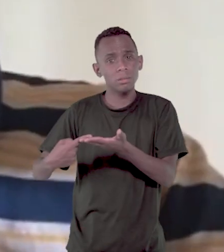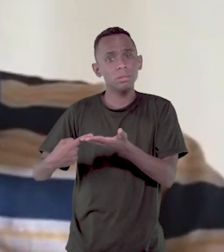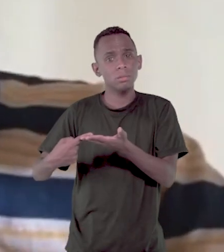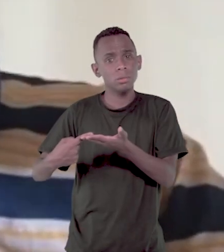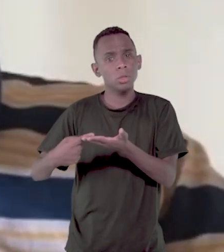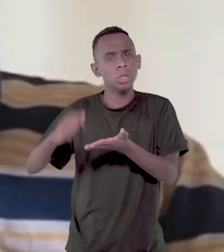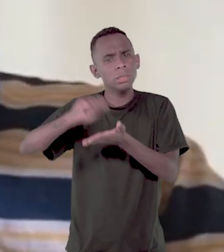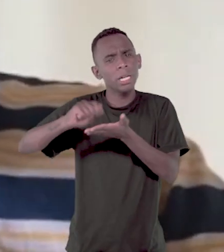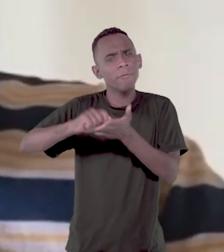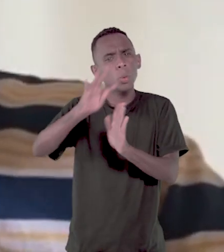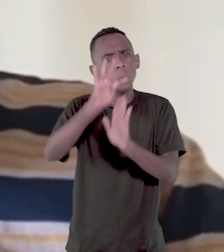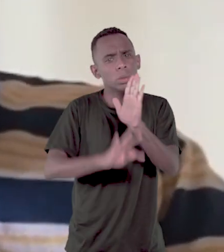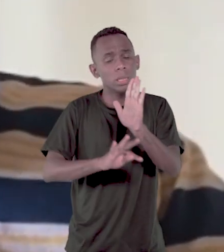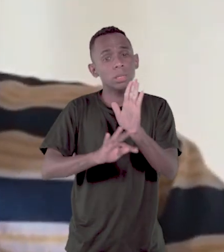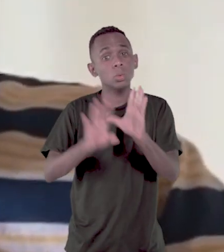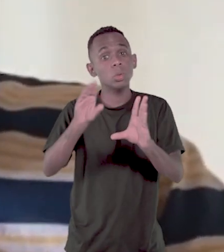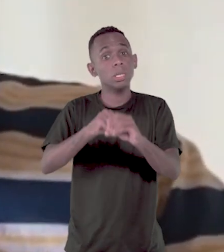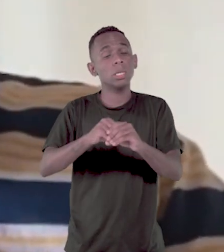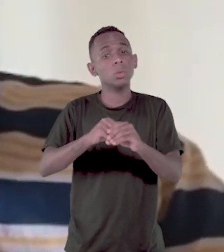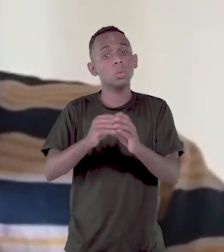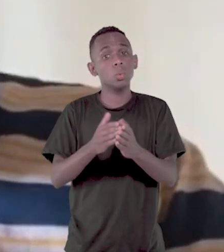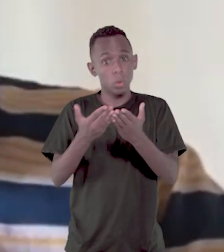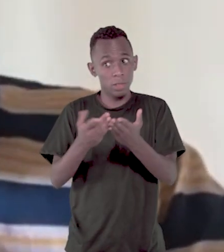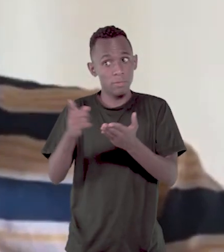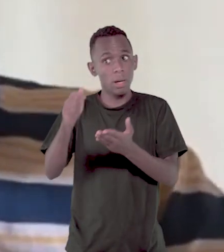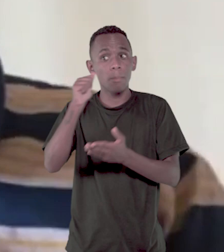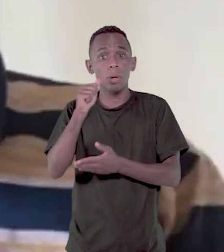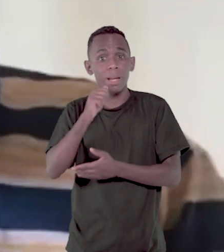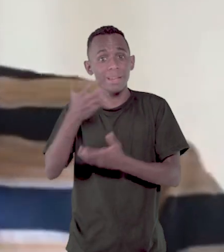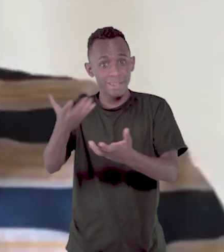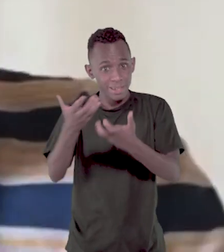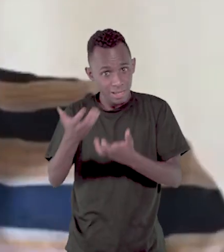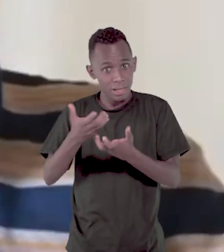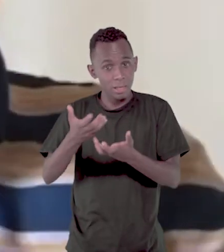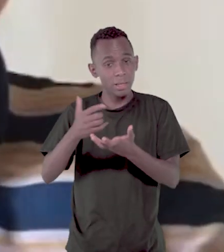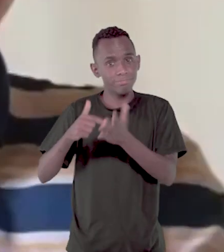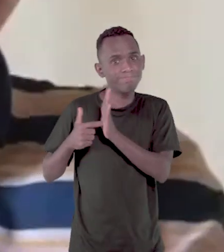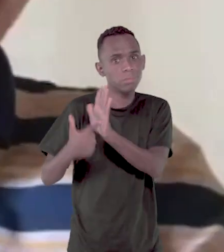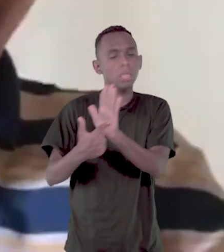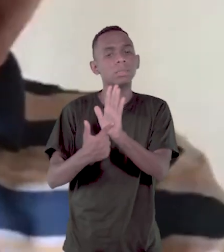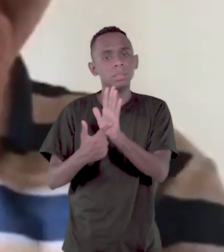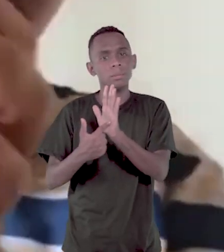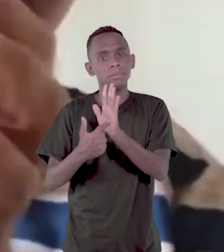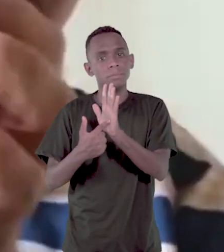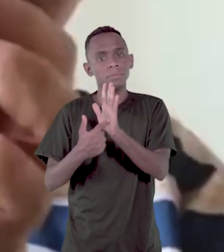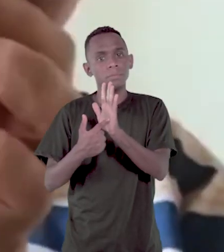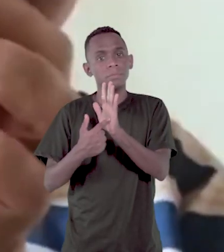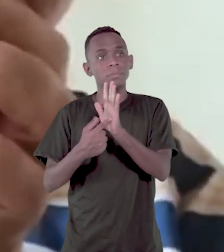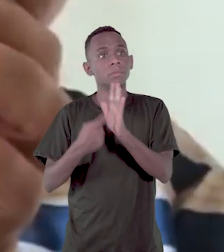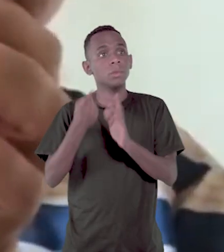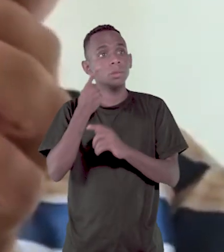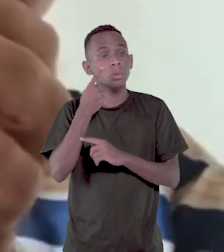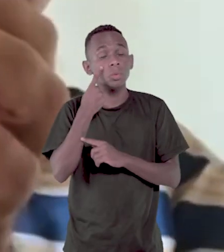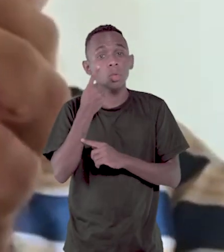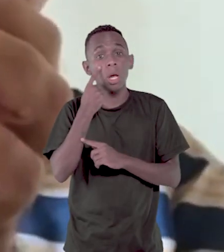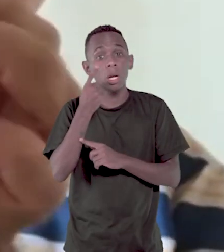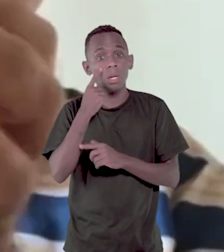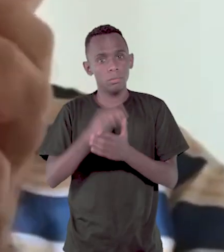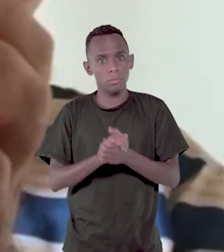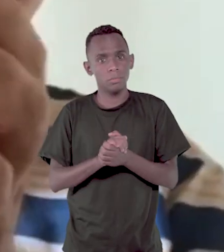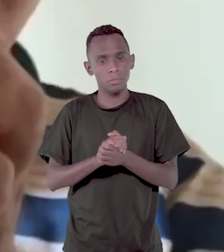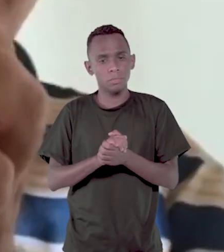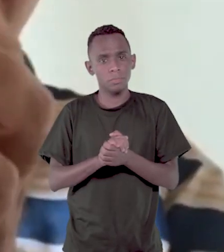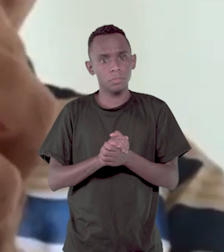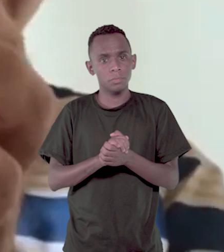convidou para escrever um texto num livro que ela queria publicar e acabou saindo pela Companhia das Letras, que é esse livro aqui,